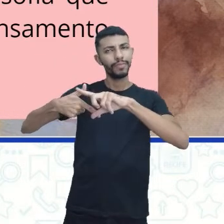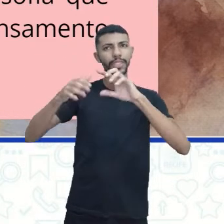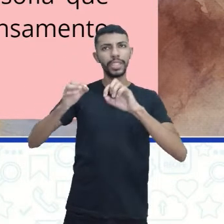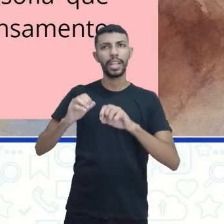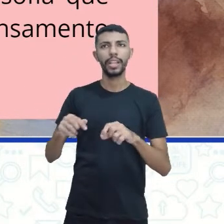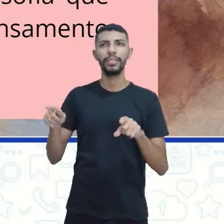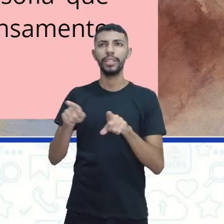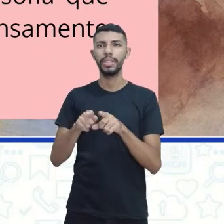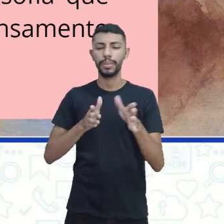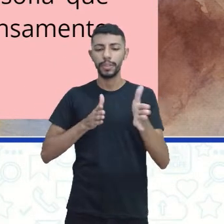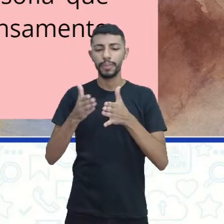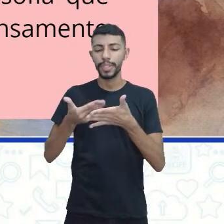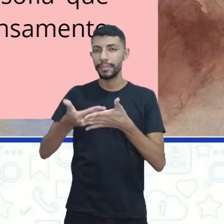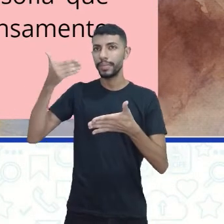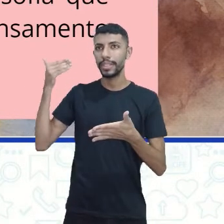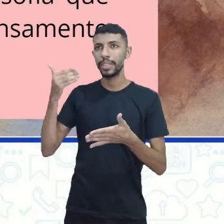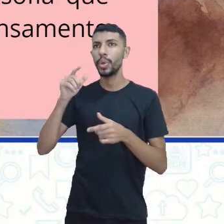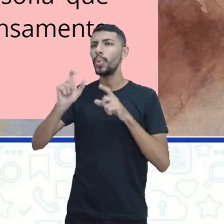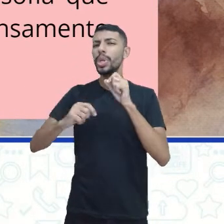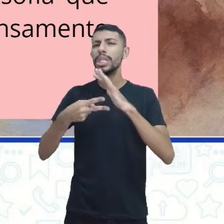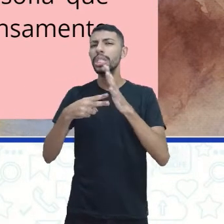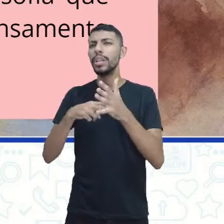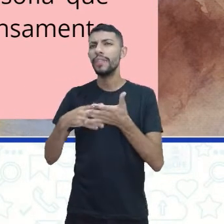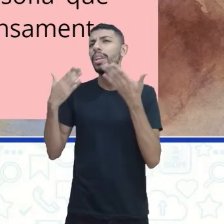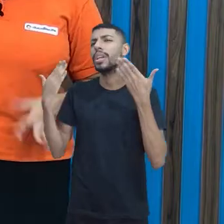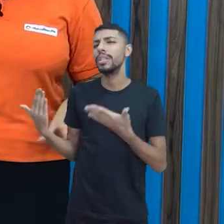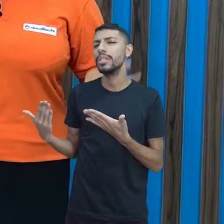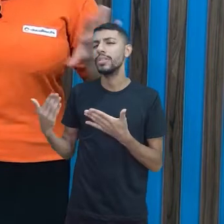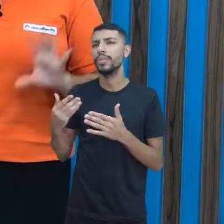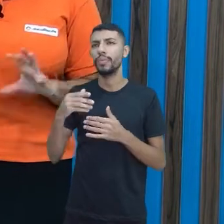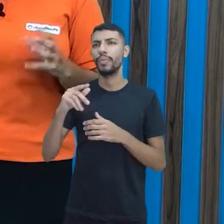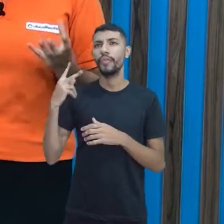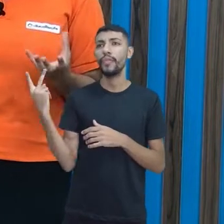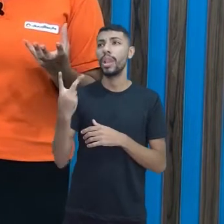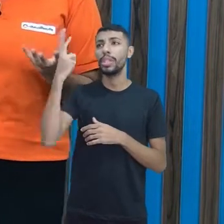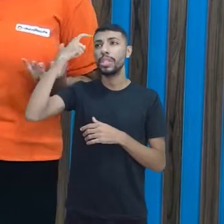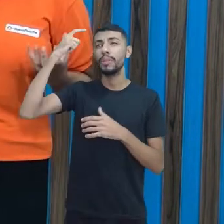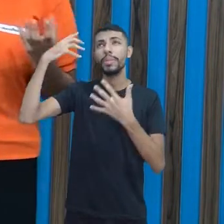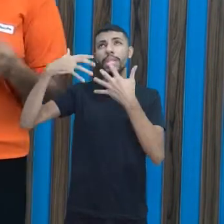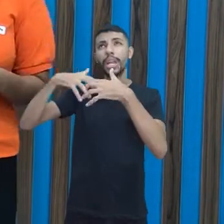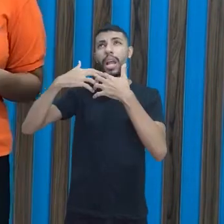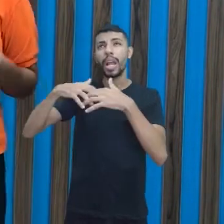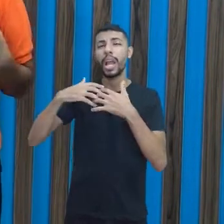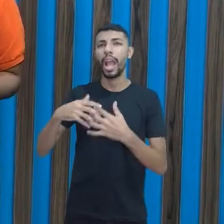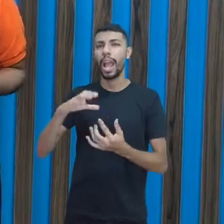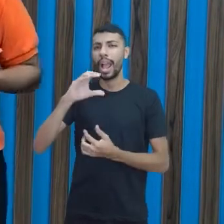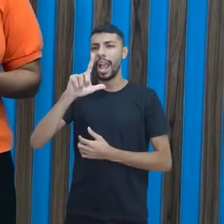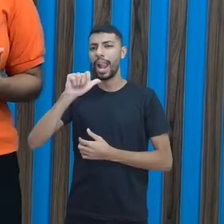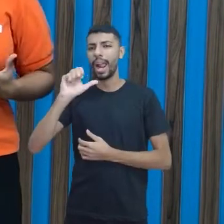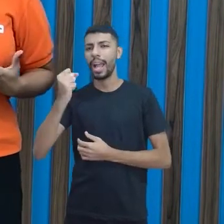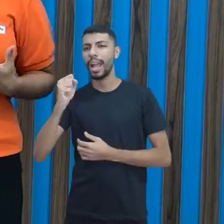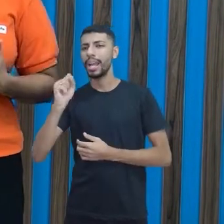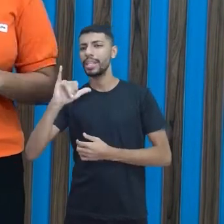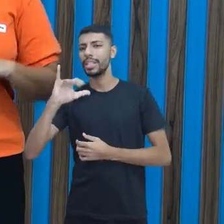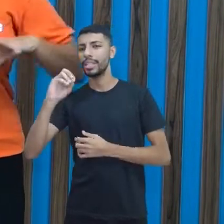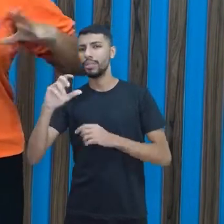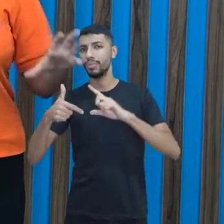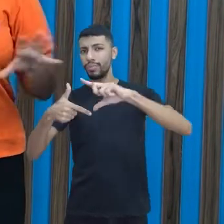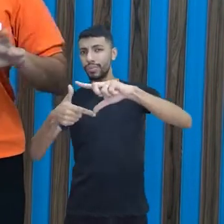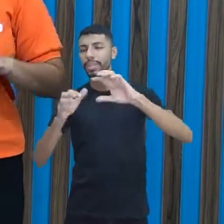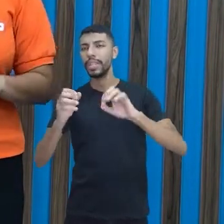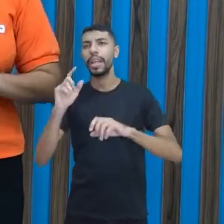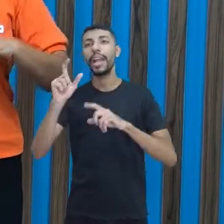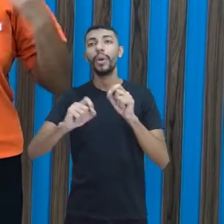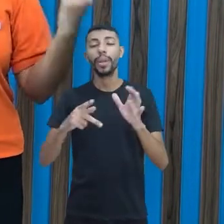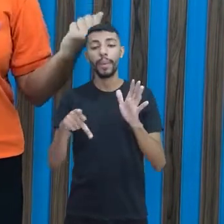O que quer dizer essa revalorização do pensamento clássico? O pensamento clássico é aquele produzido no período grego